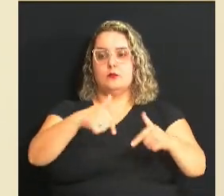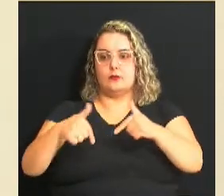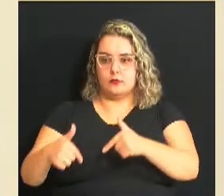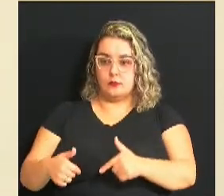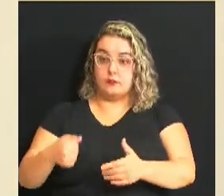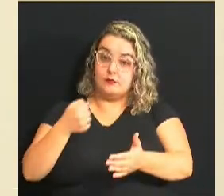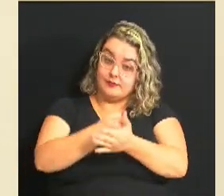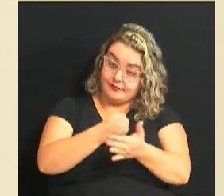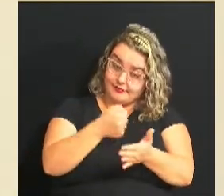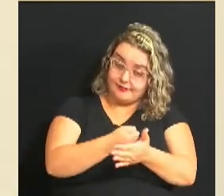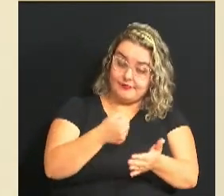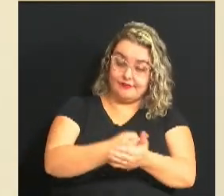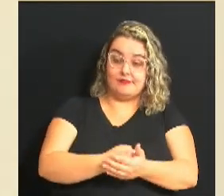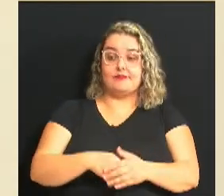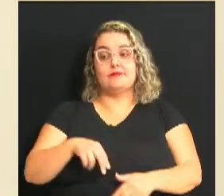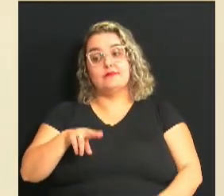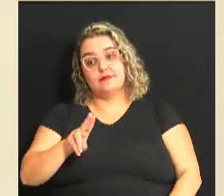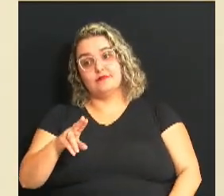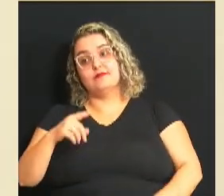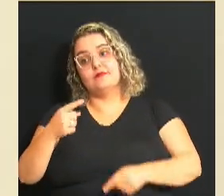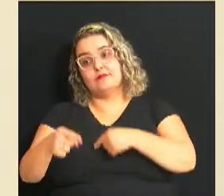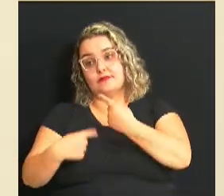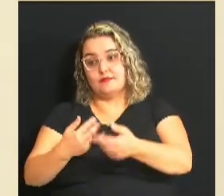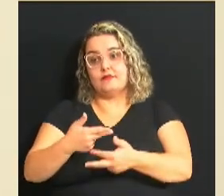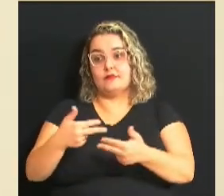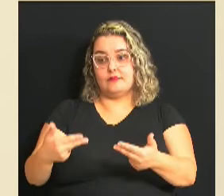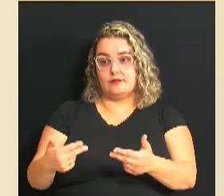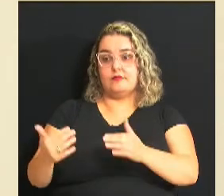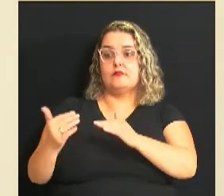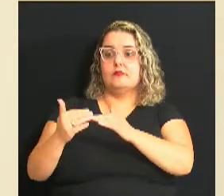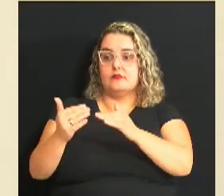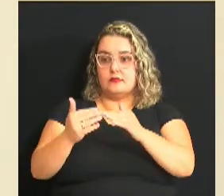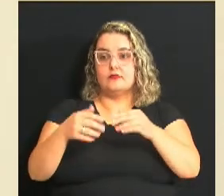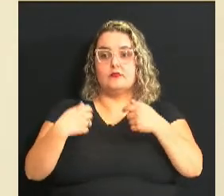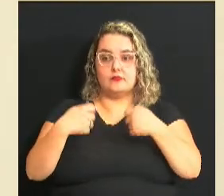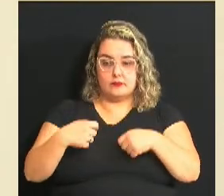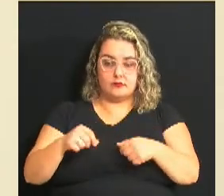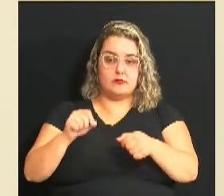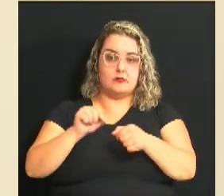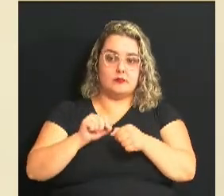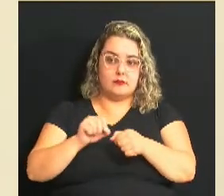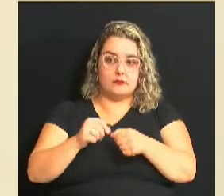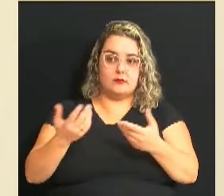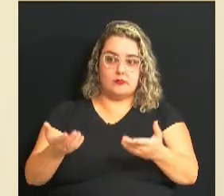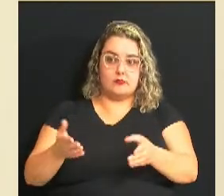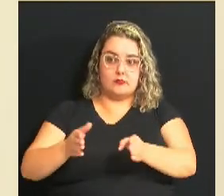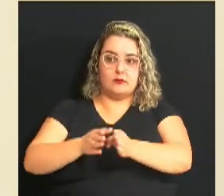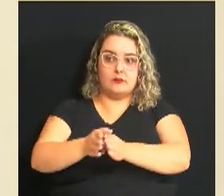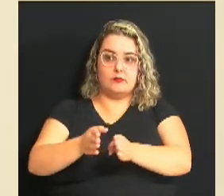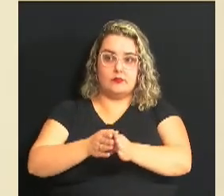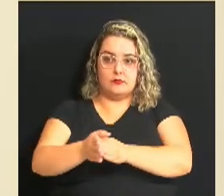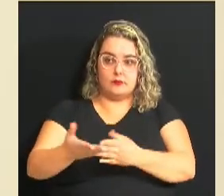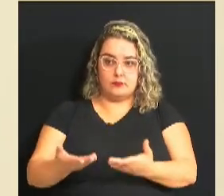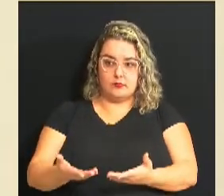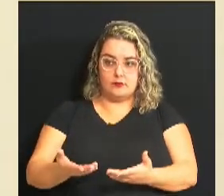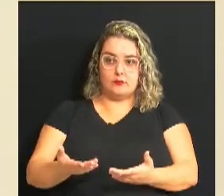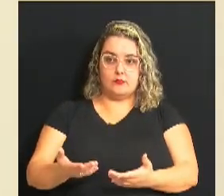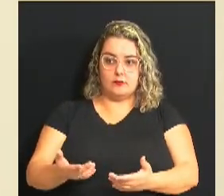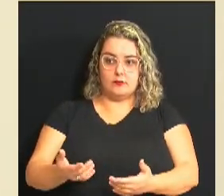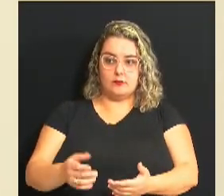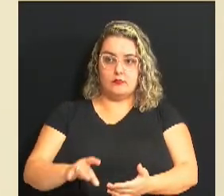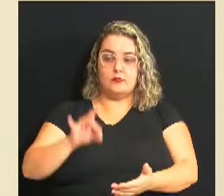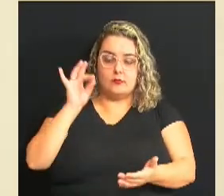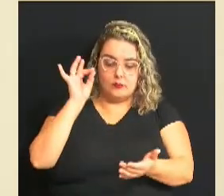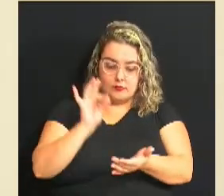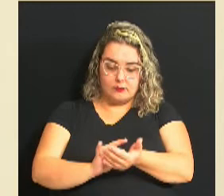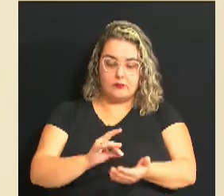pressão ou seja em coisas que a gente até concorda que tem que ser. Quer dizer, o conselho ele valida aquilo